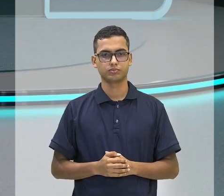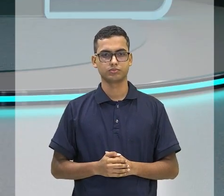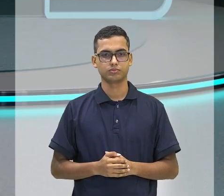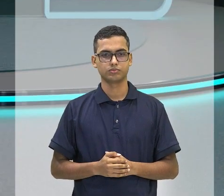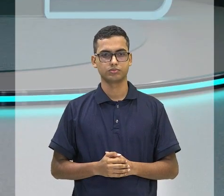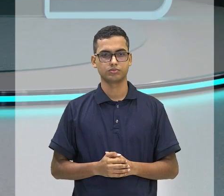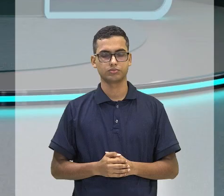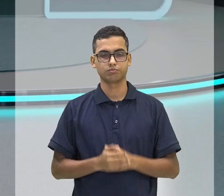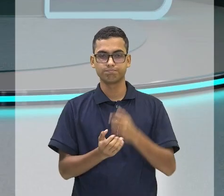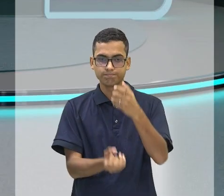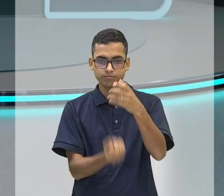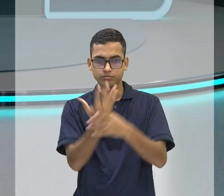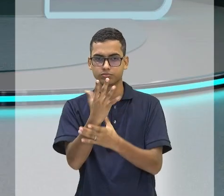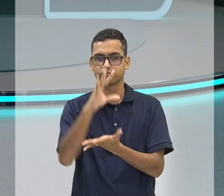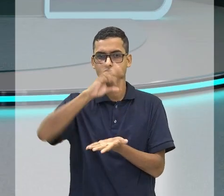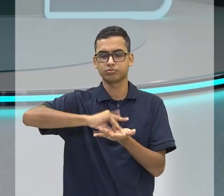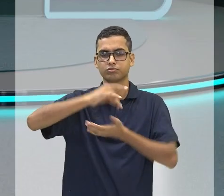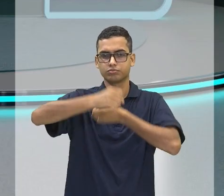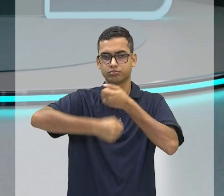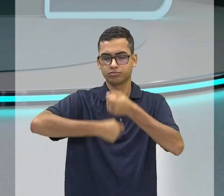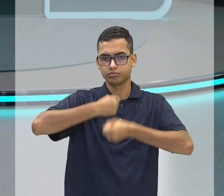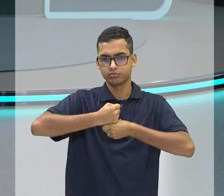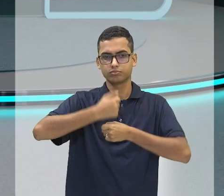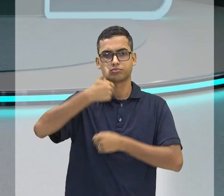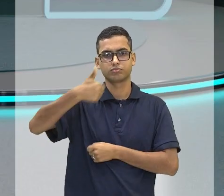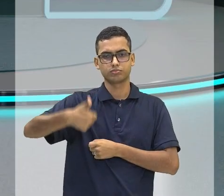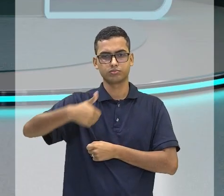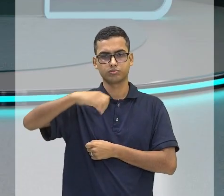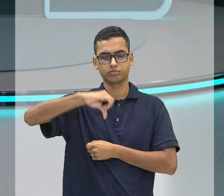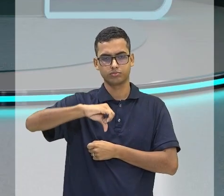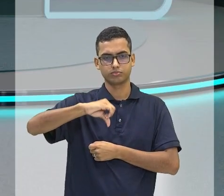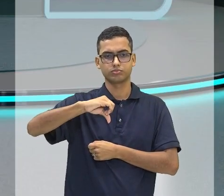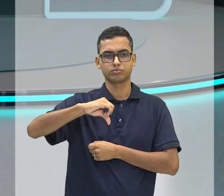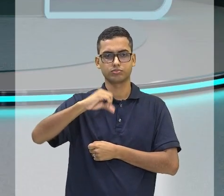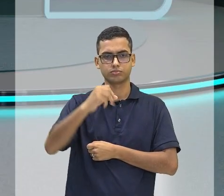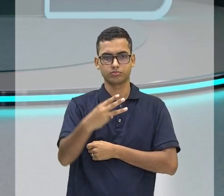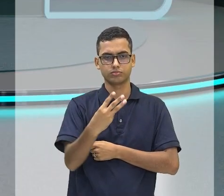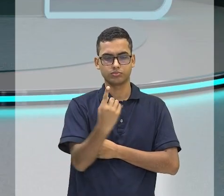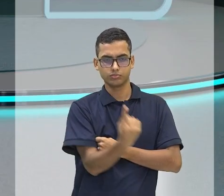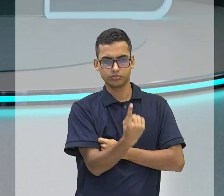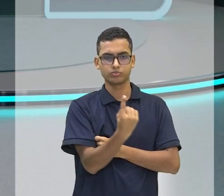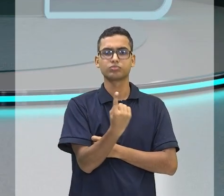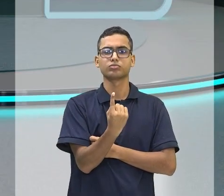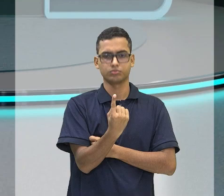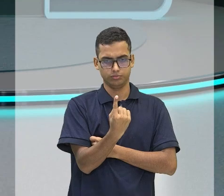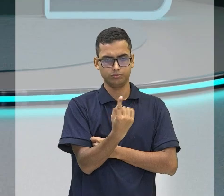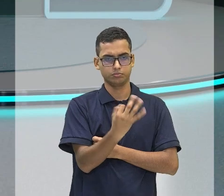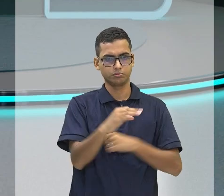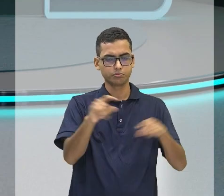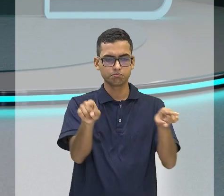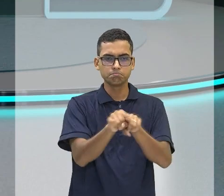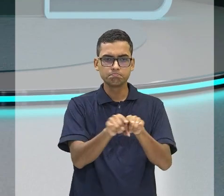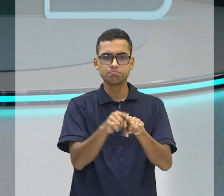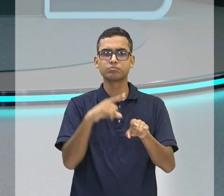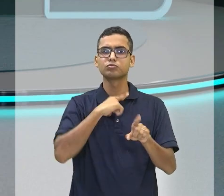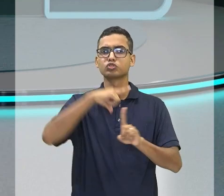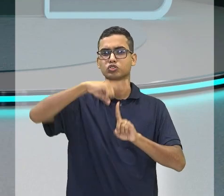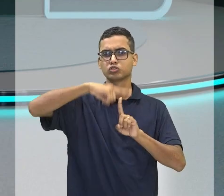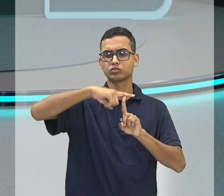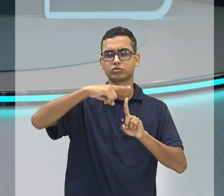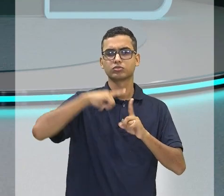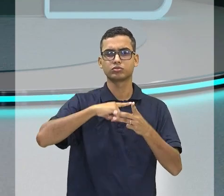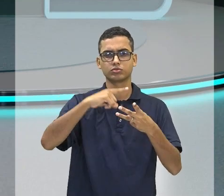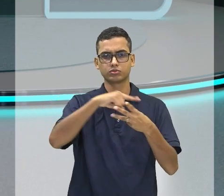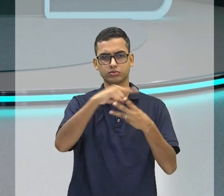criado oficialmente em 1931 por Kenwa Mabuni. O estilo é um dos